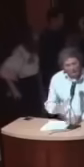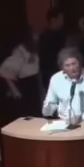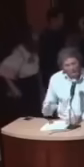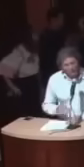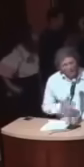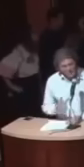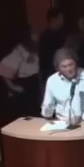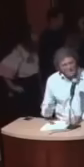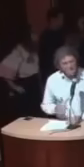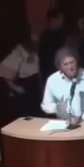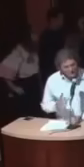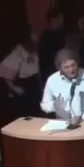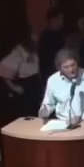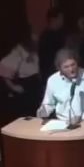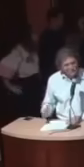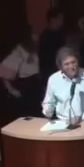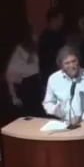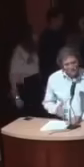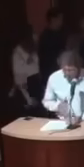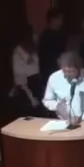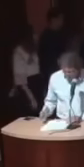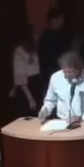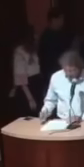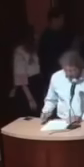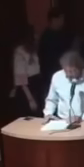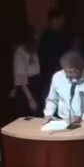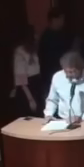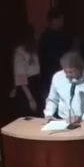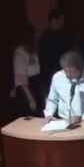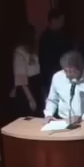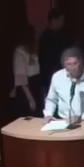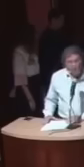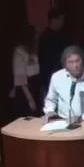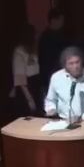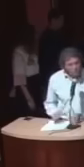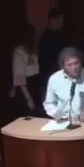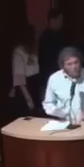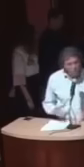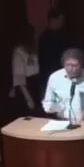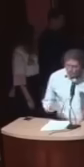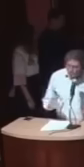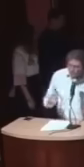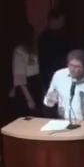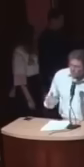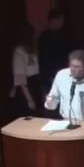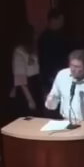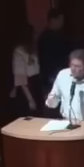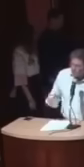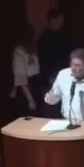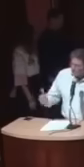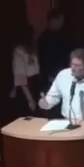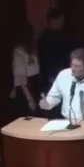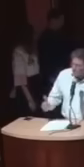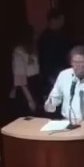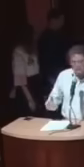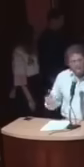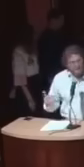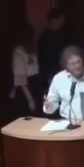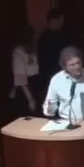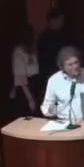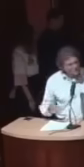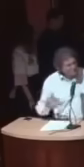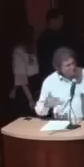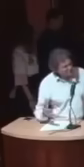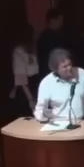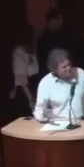estão amarrando profundamente a questão da inovação e do desenvolvimento científico brasileiro. O outro ponto é um projeto de metas que o Brasil